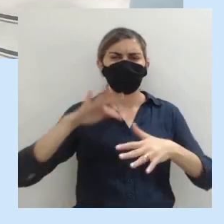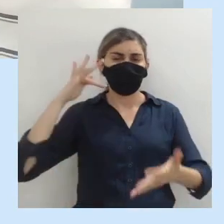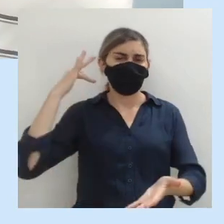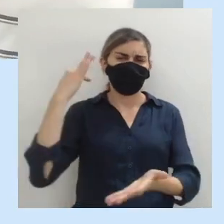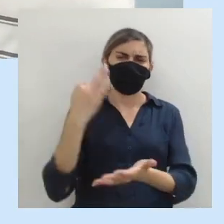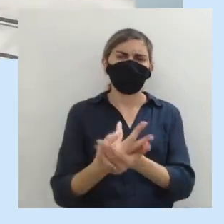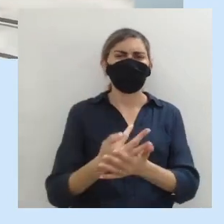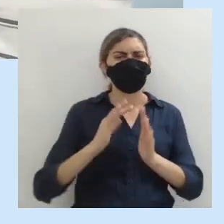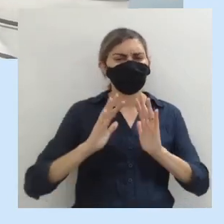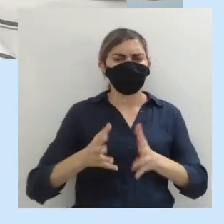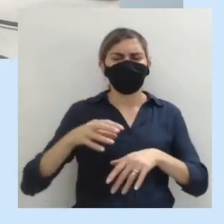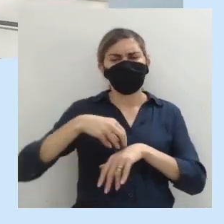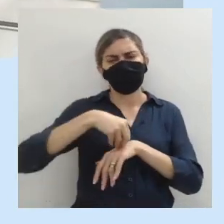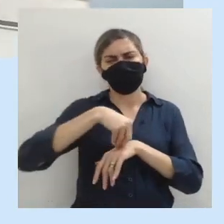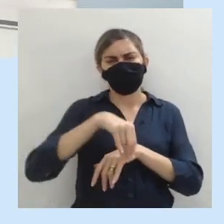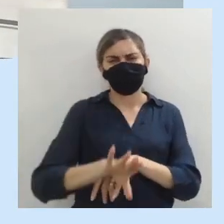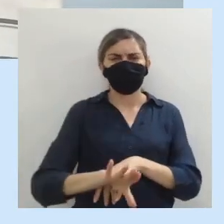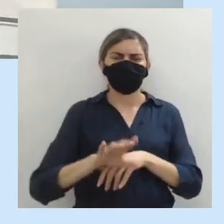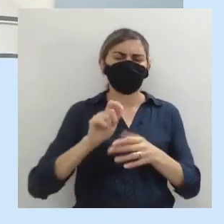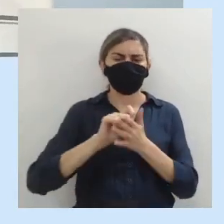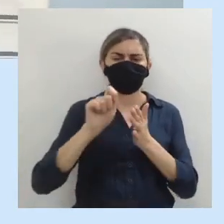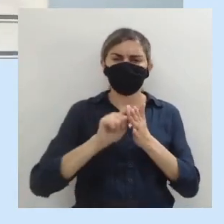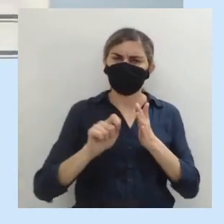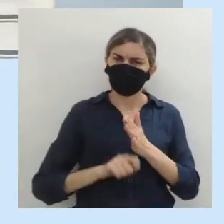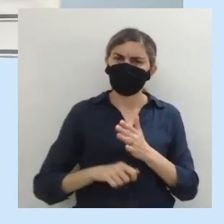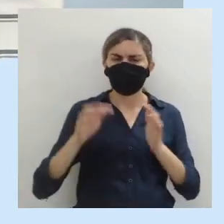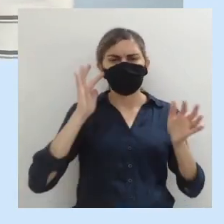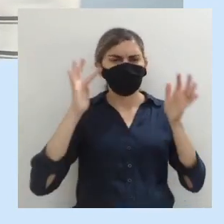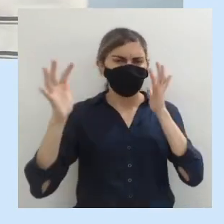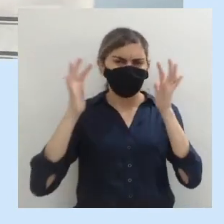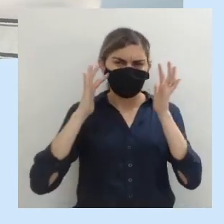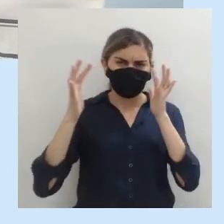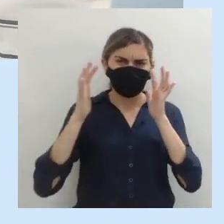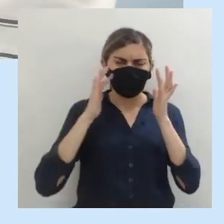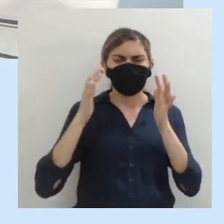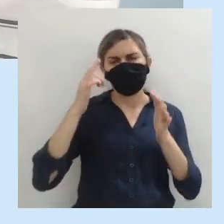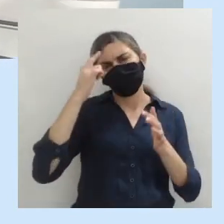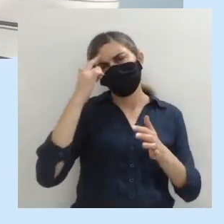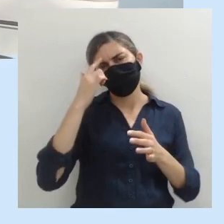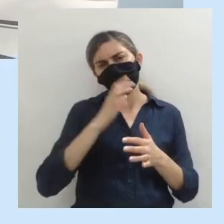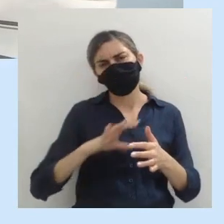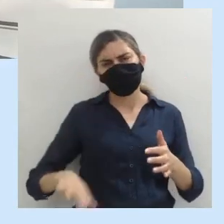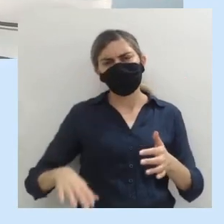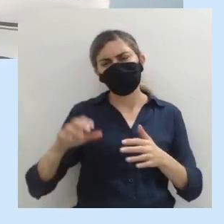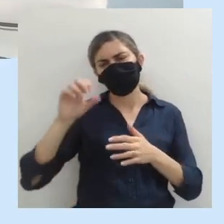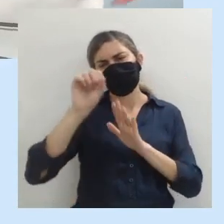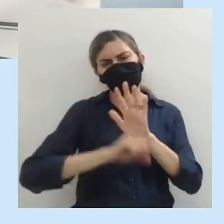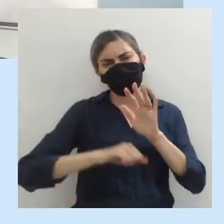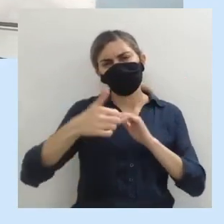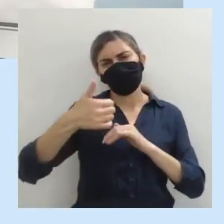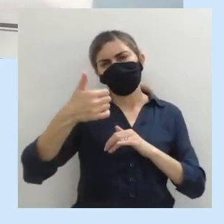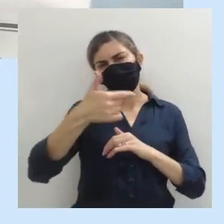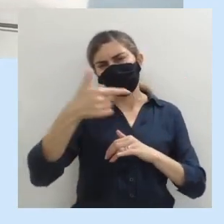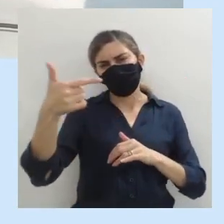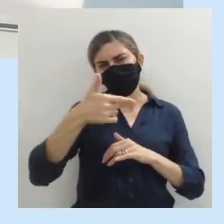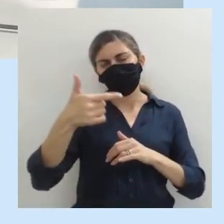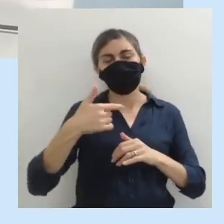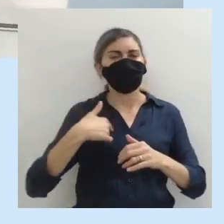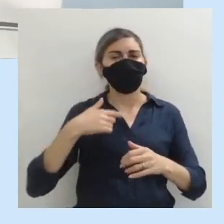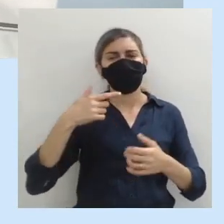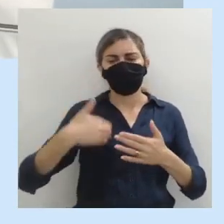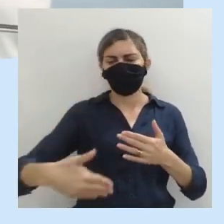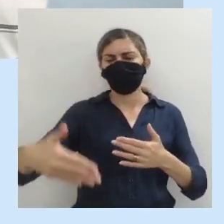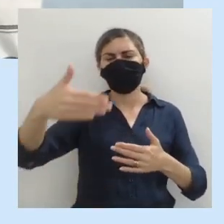fé já abordada nos escritos dos pensadores cristãos, desde o século II, passa a ser